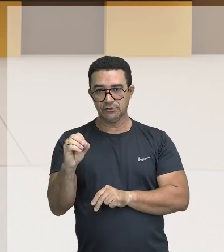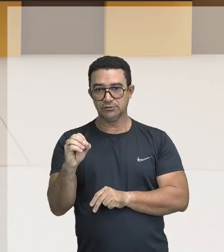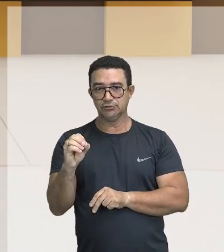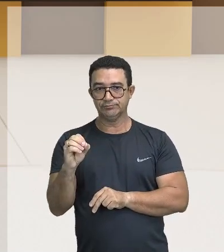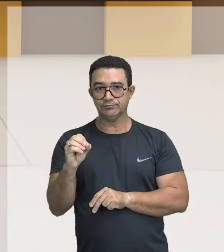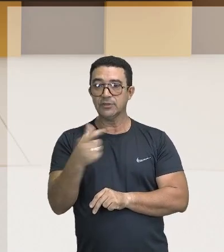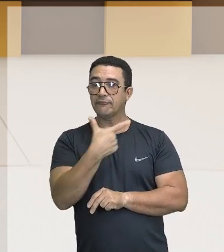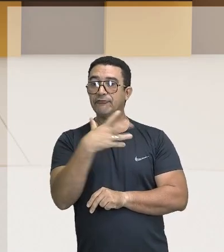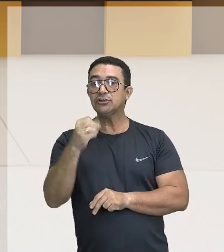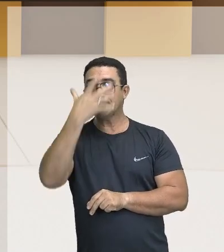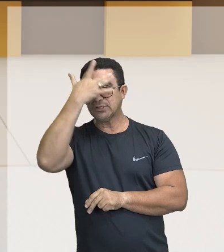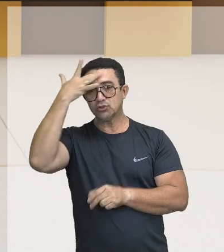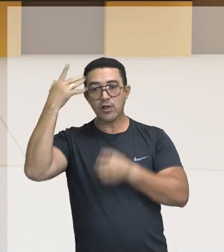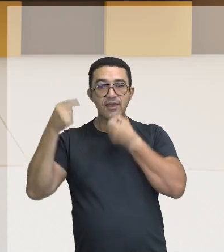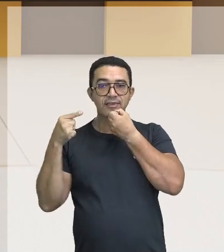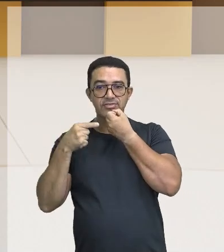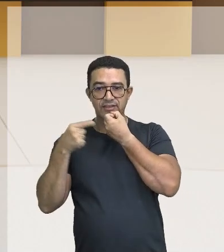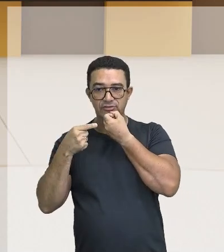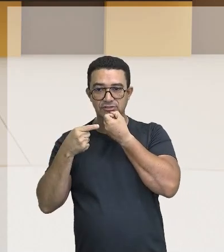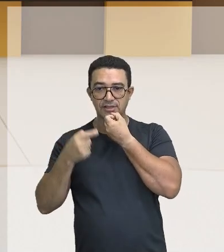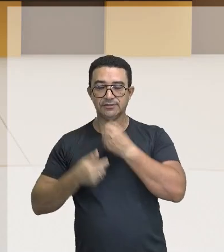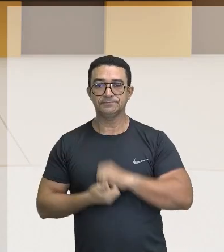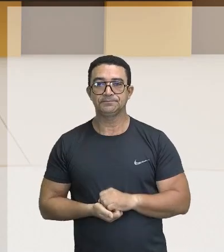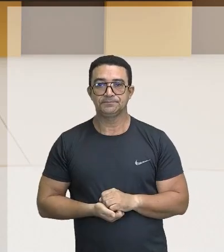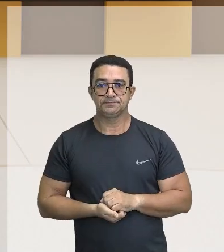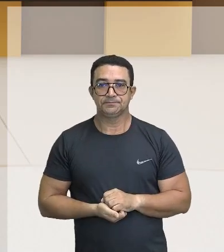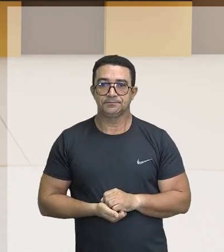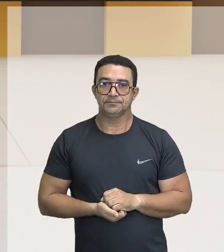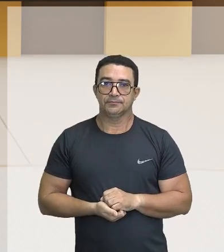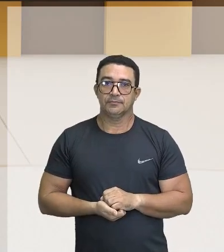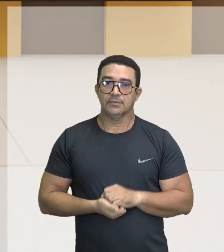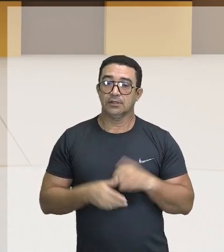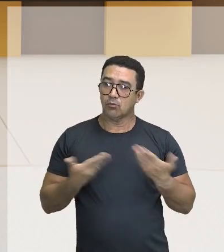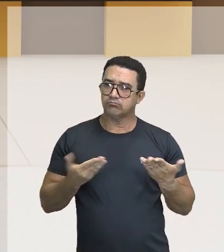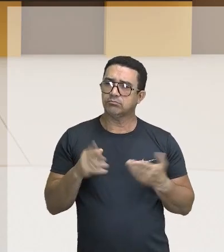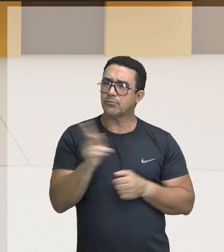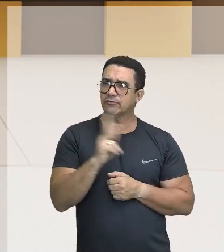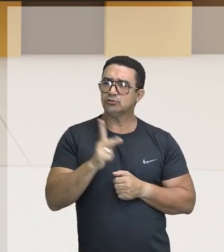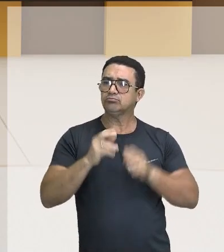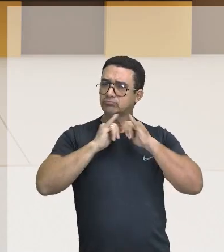são os 20 entrevistados, certo, professora? Exatamente, como a professora